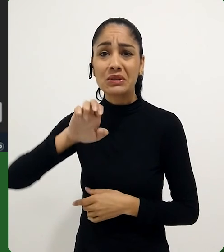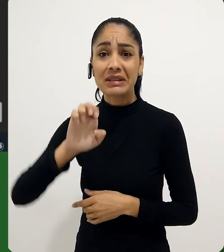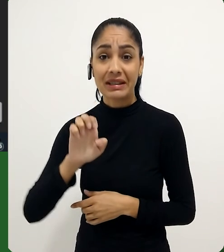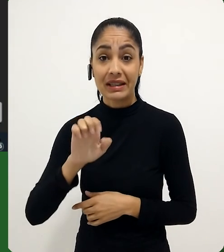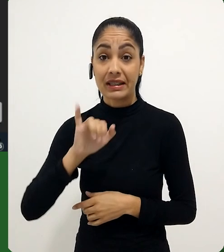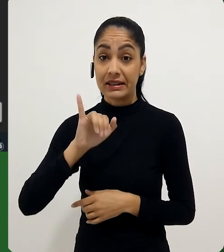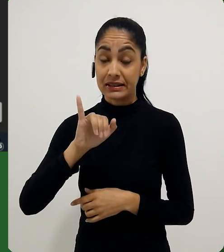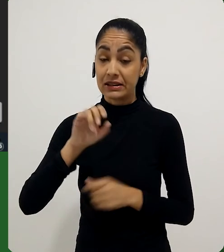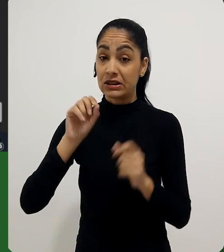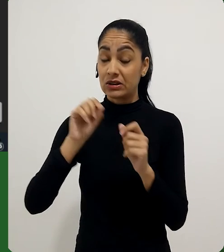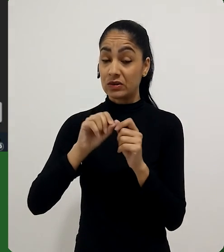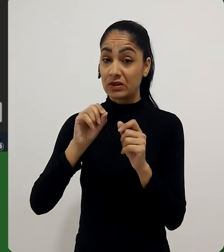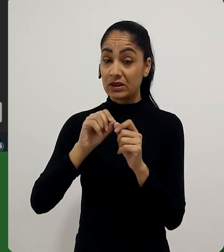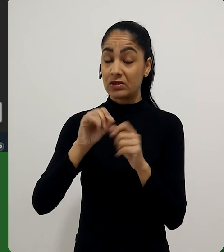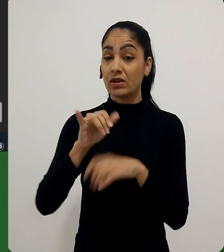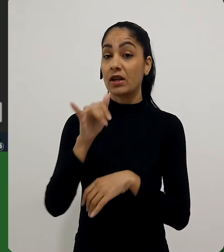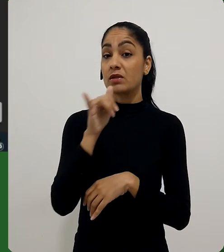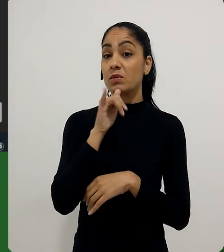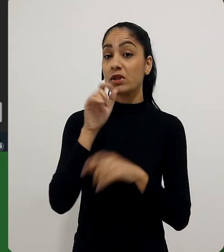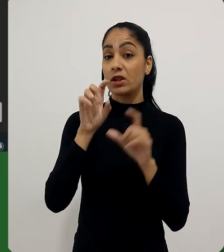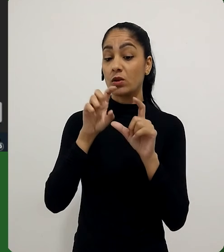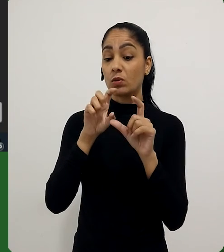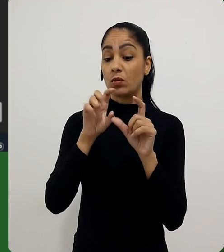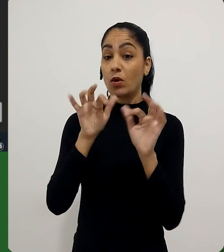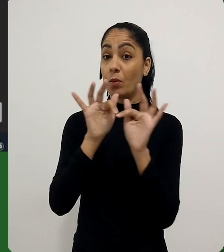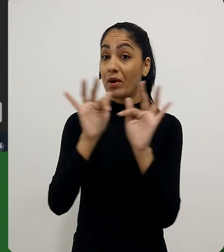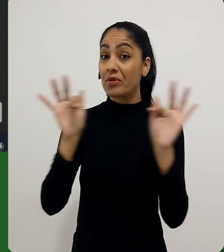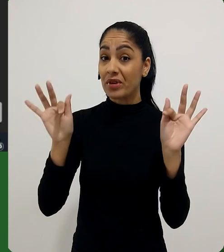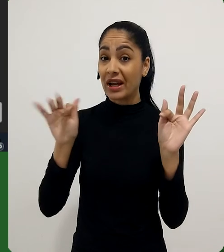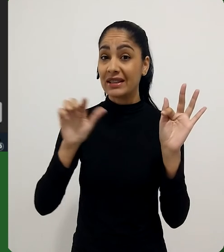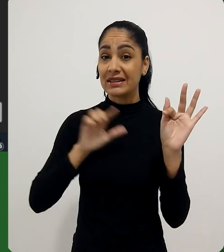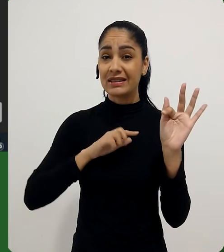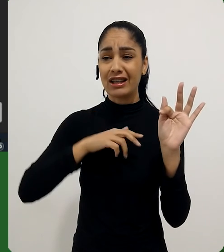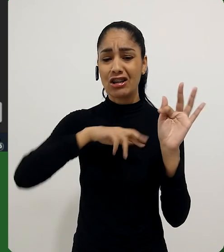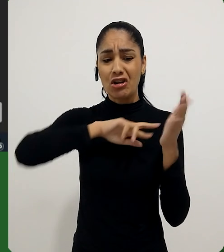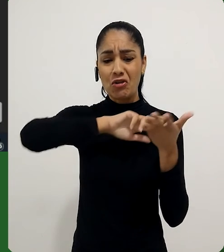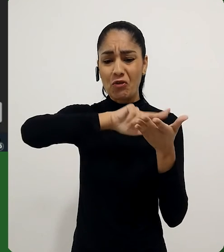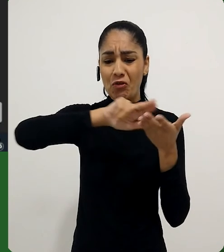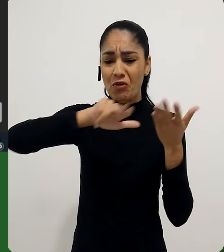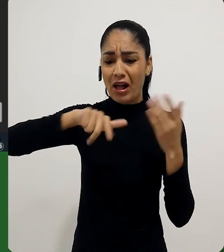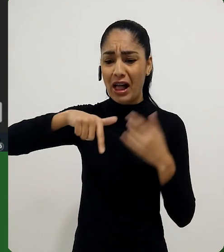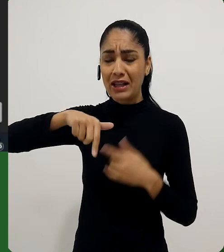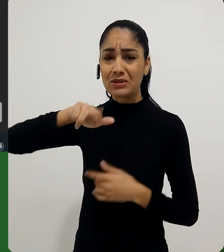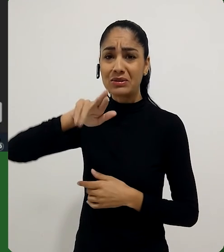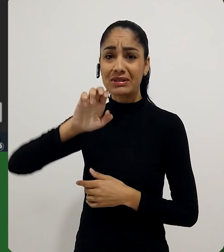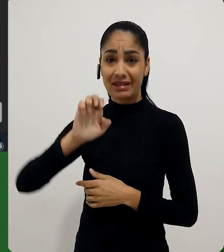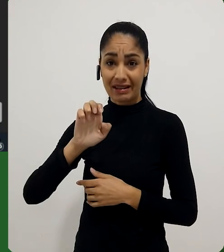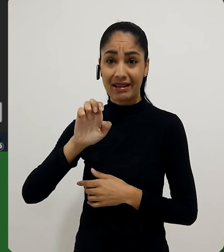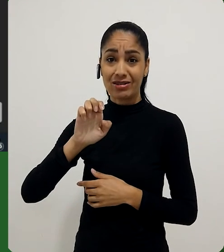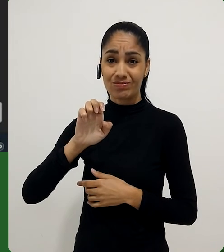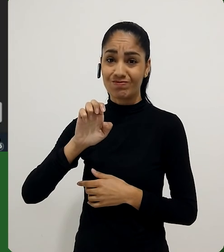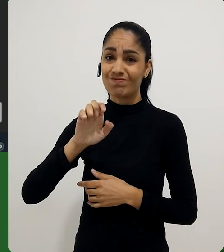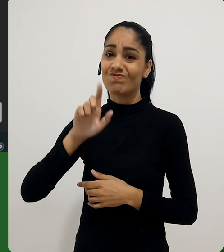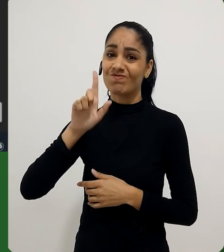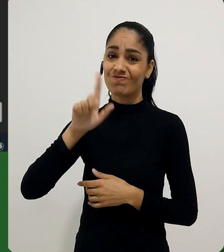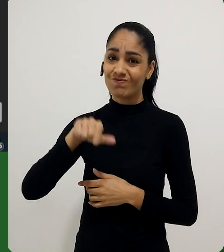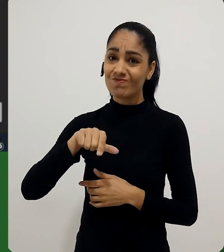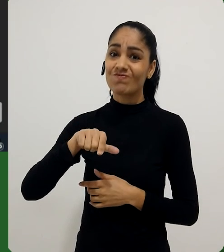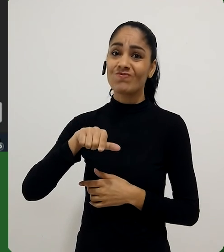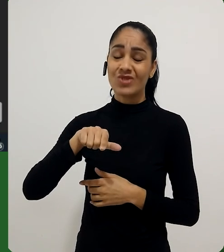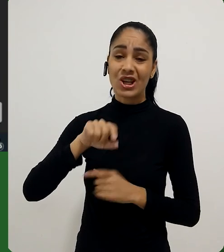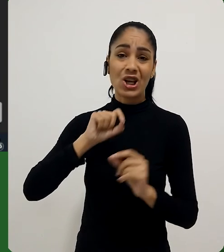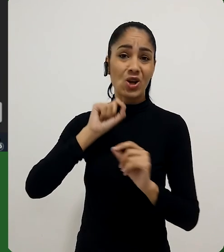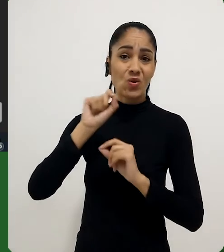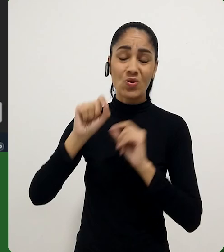conjunções que. Isso é até uma dica. Se você faz uma frase e ela tenha muitos ques, que